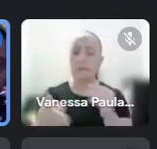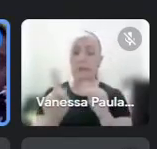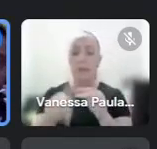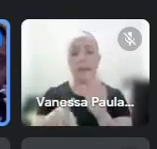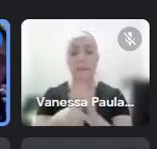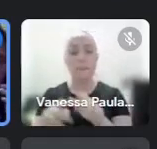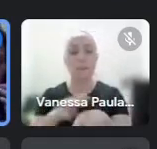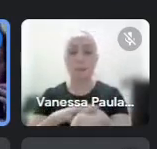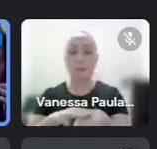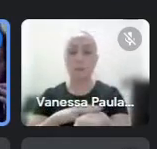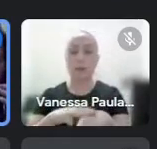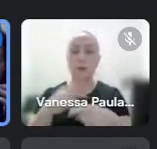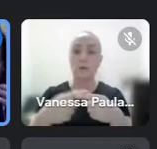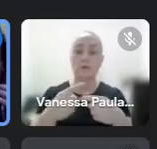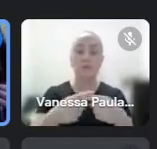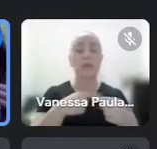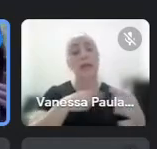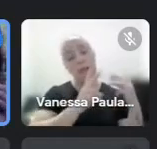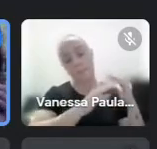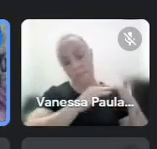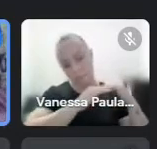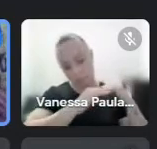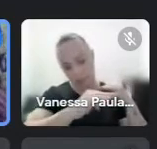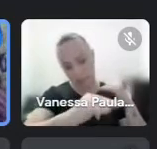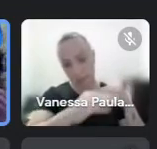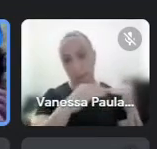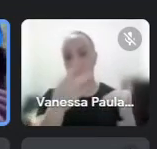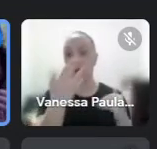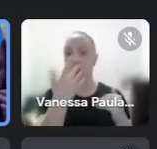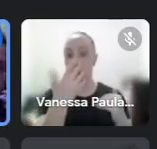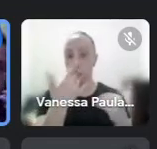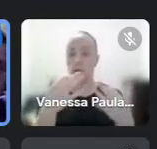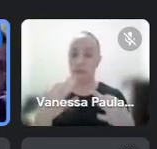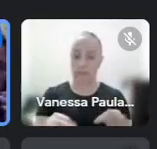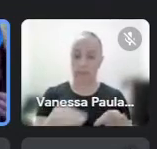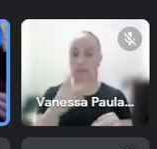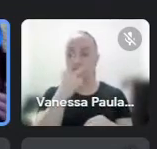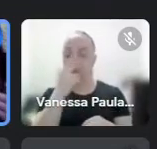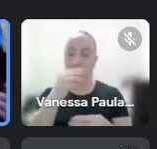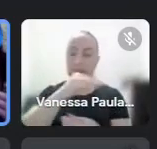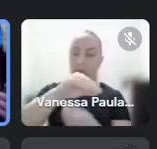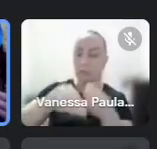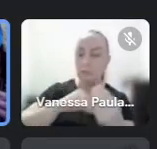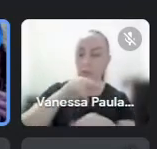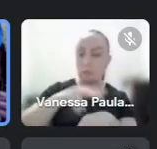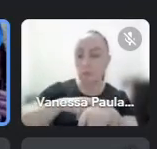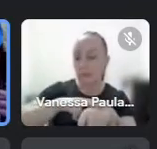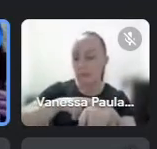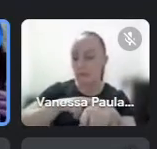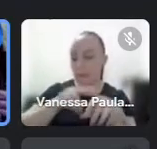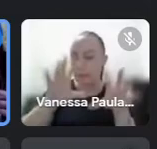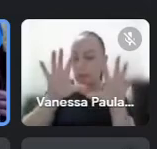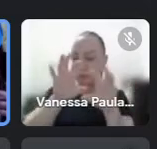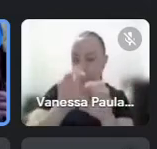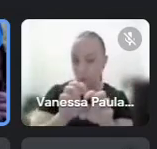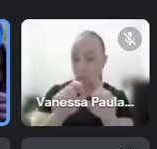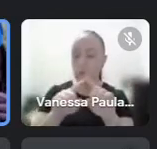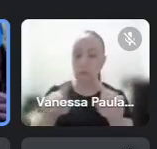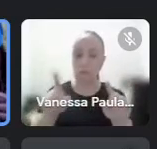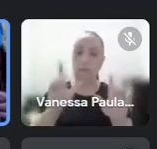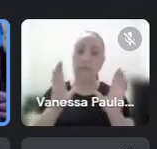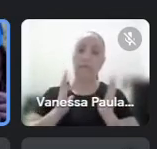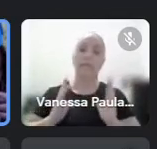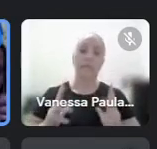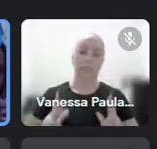cobre, que ela mantém, né? A coloração dela é verde, é escuro, mas é límpido,